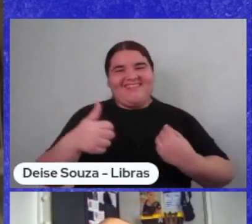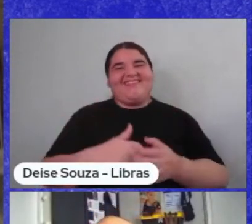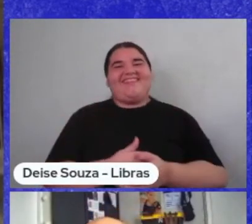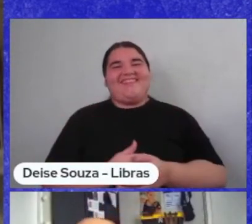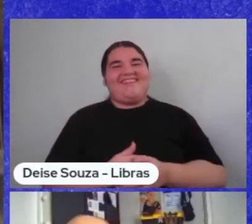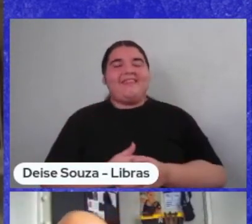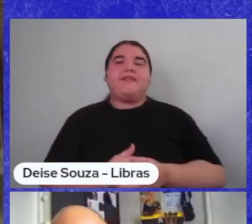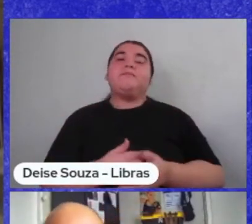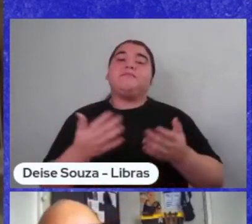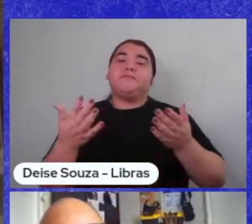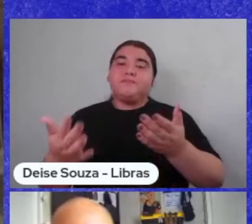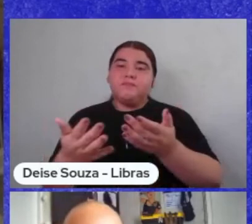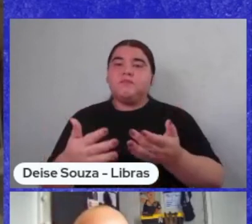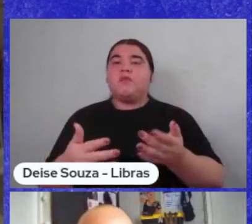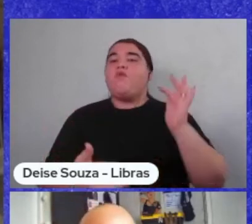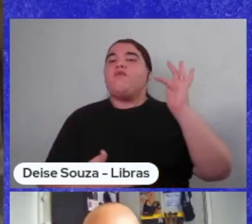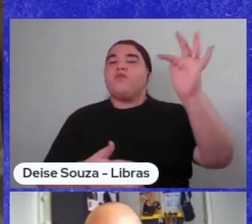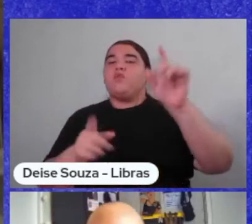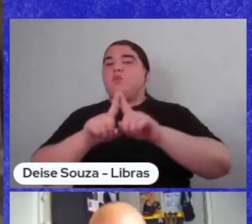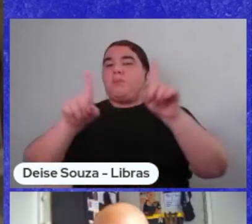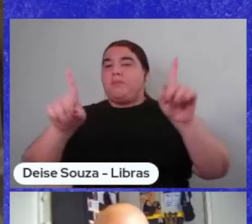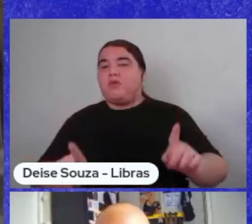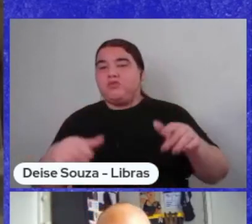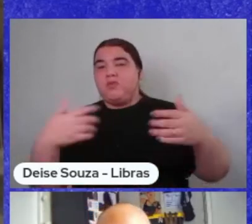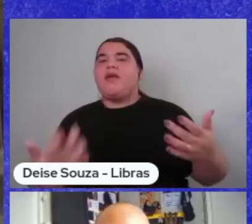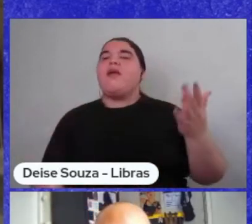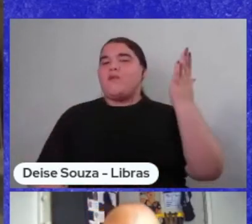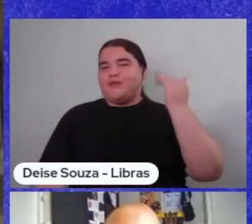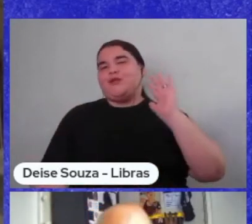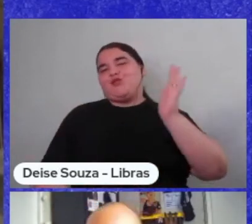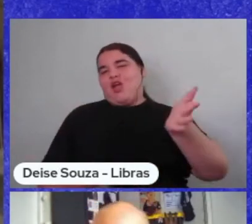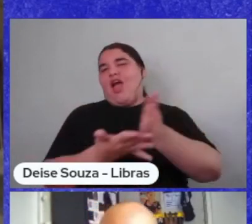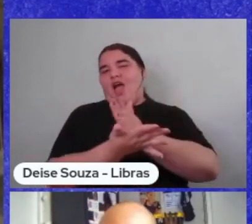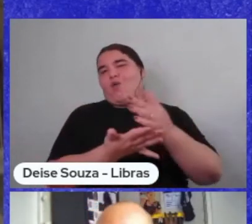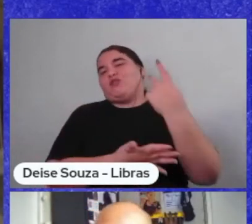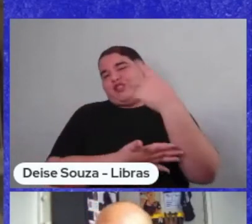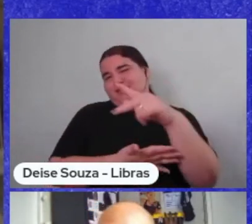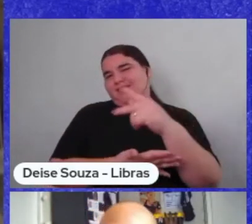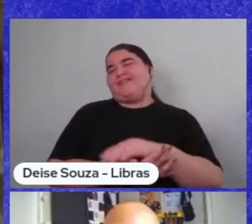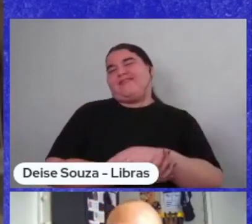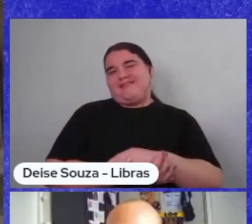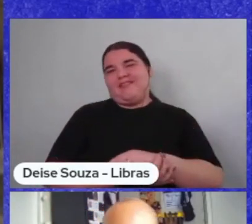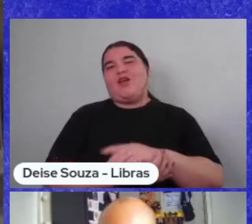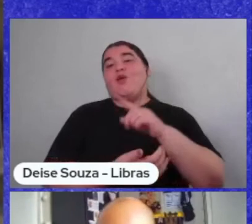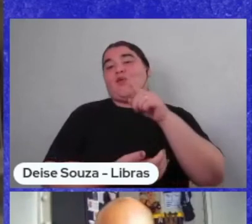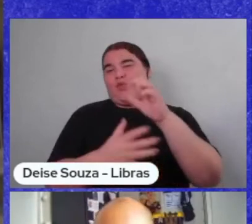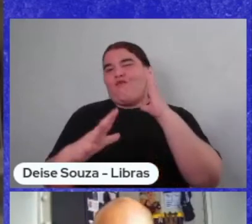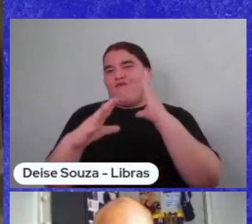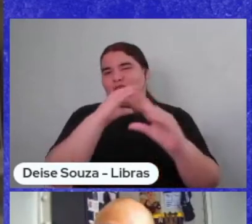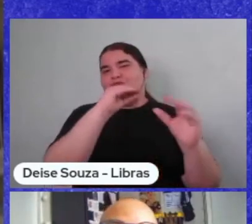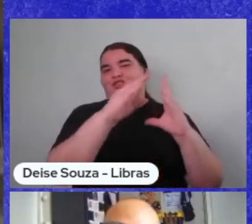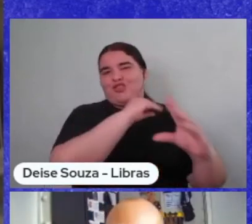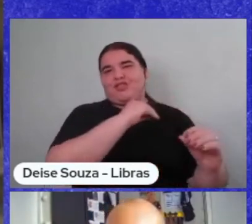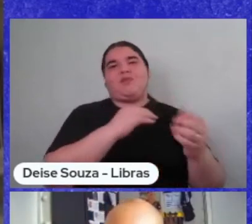Para você agora, quais são os projetos futuros também? Eu sei de alguns aí, mesmo você fugindo de mim, não me encontrando no